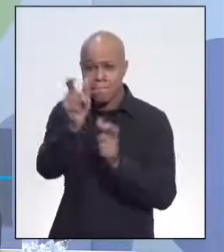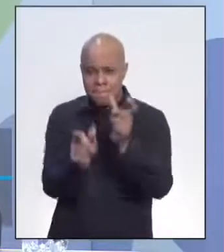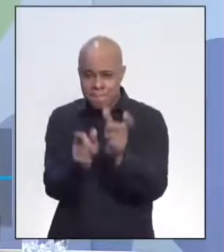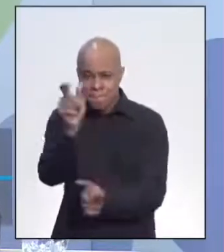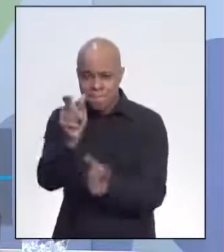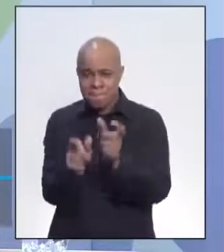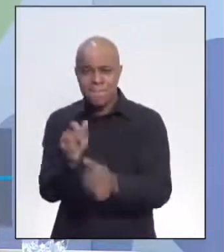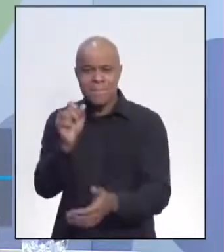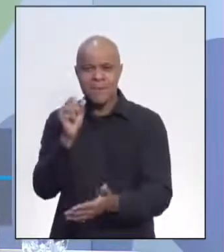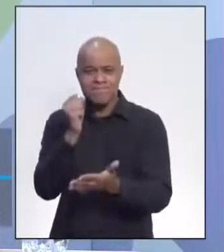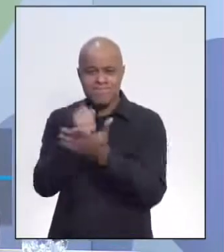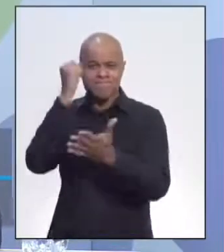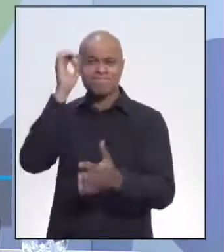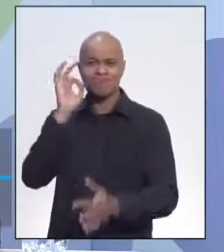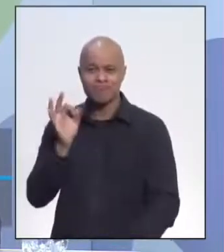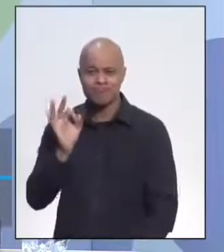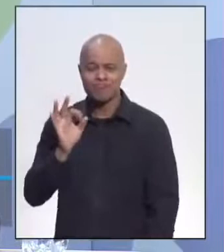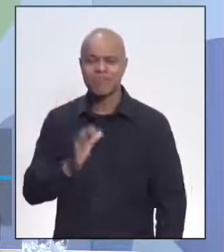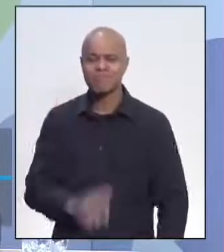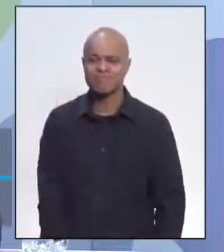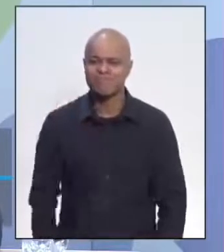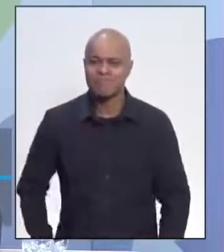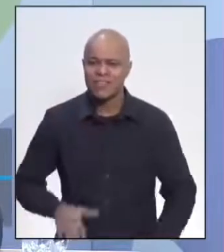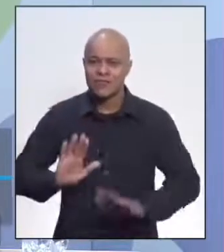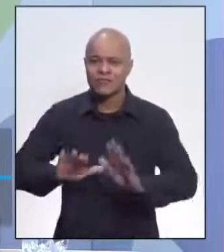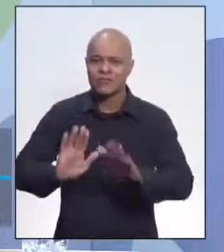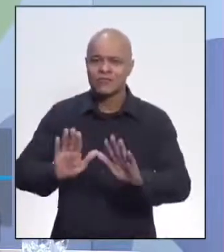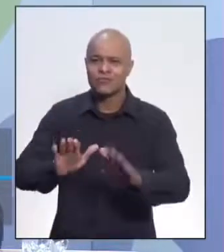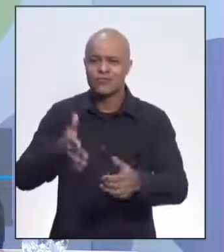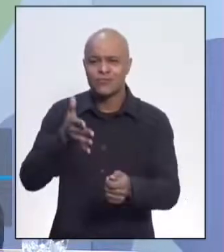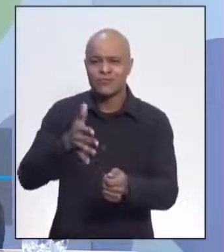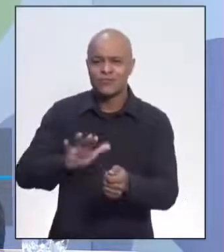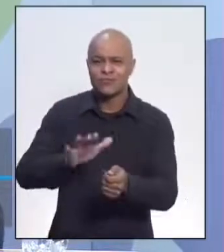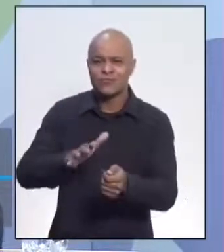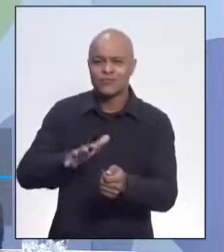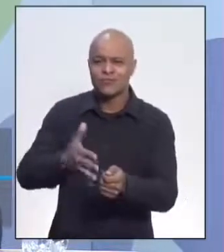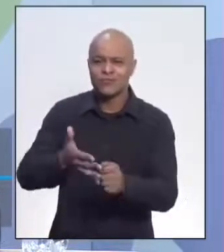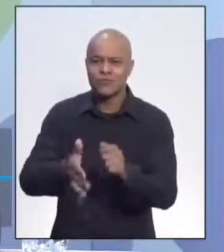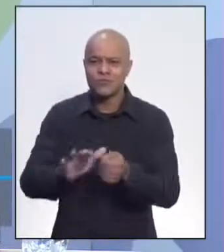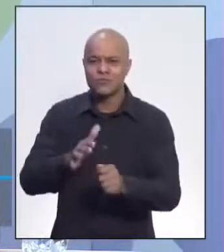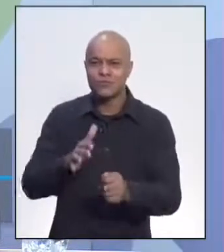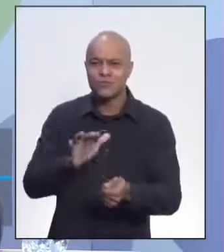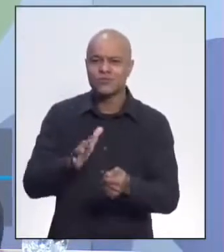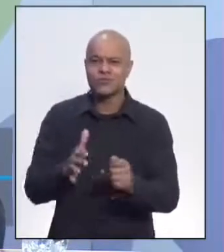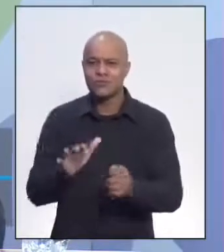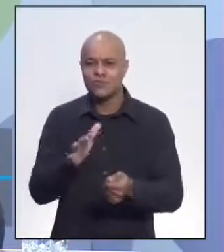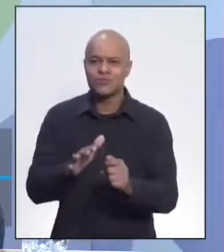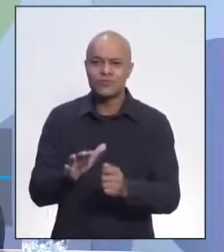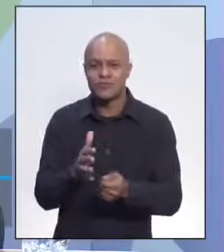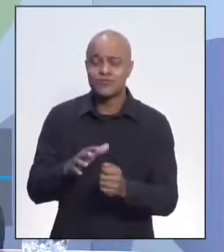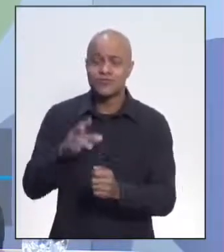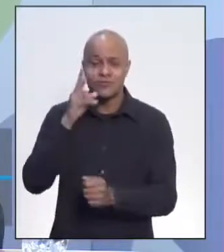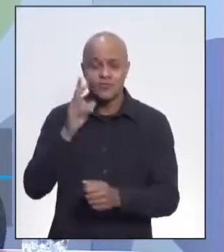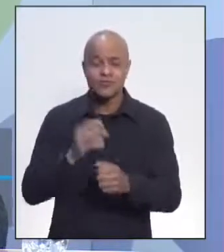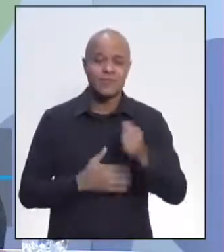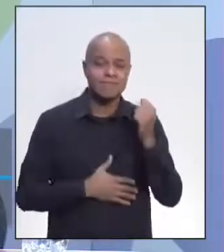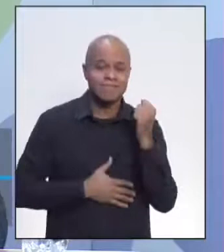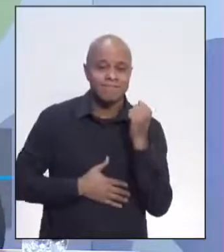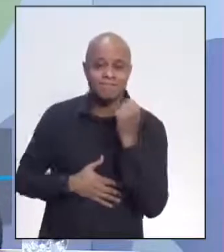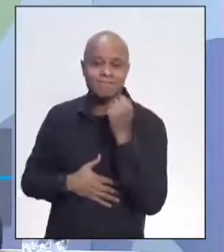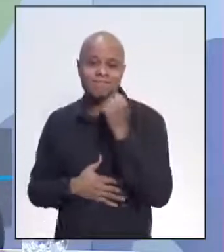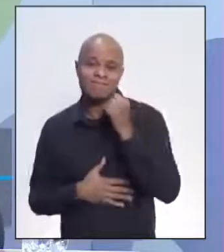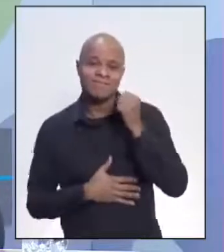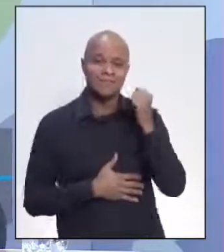não apenas pela batida nos tambores, né, nos pandeiros, mas também pela questão da dança, né? Essa questão